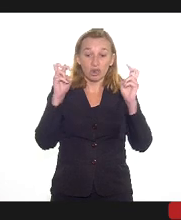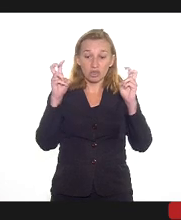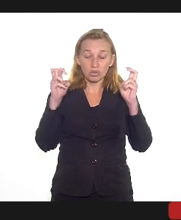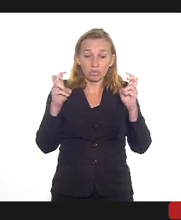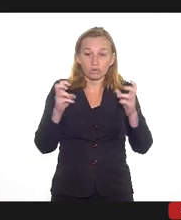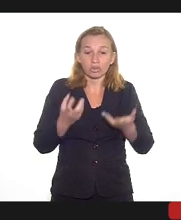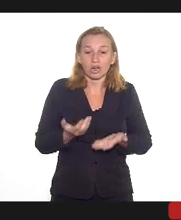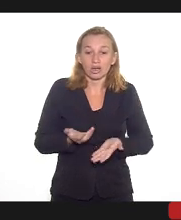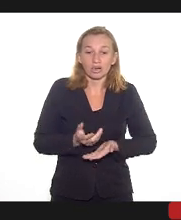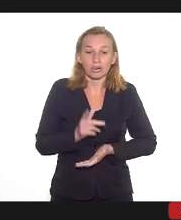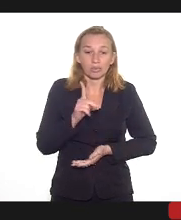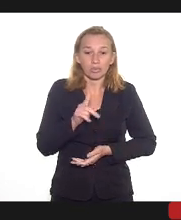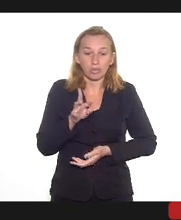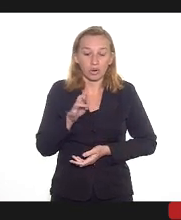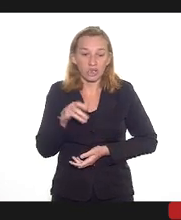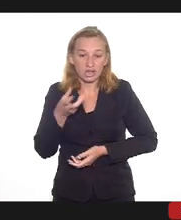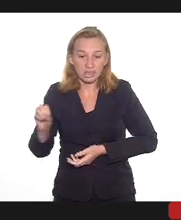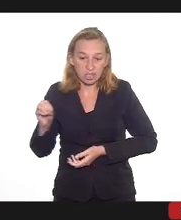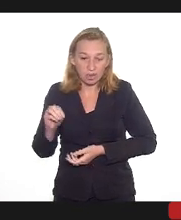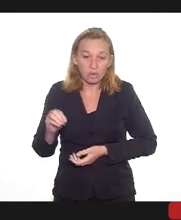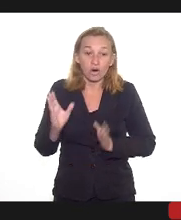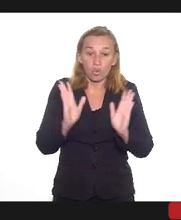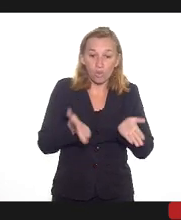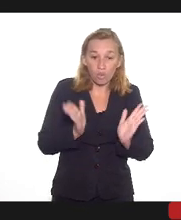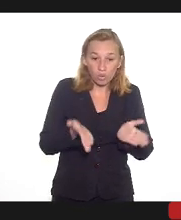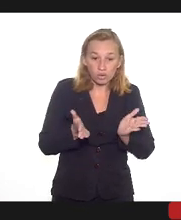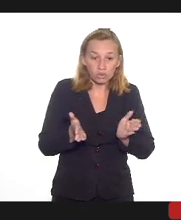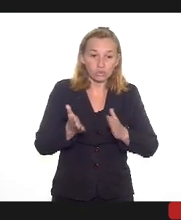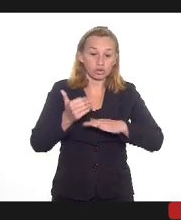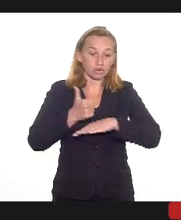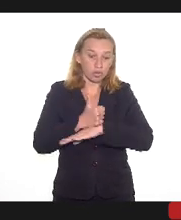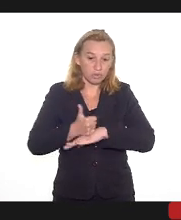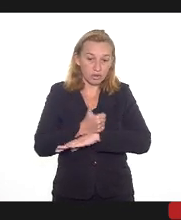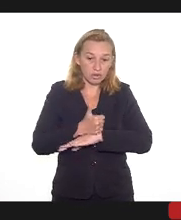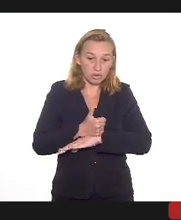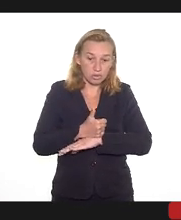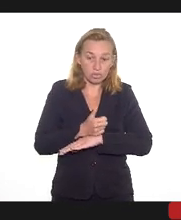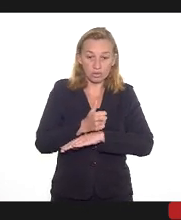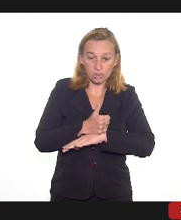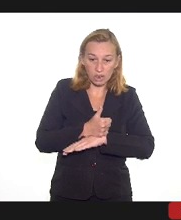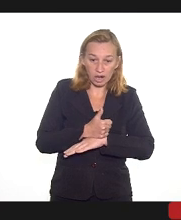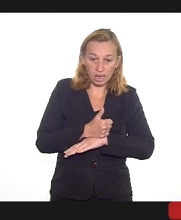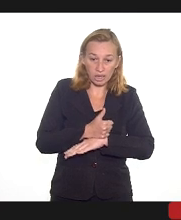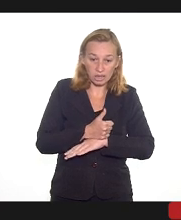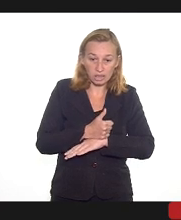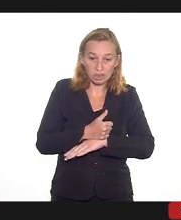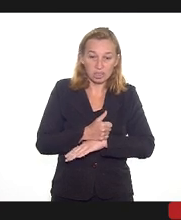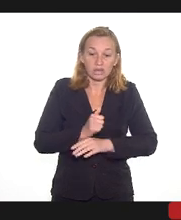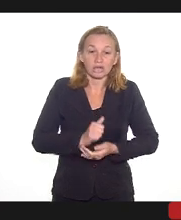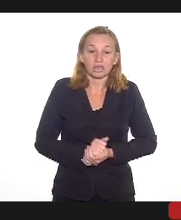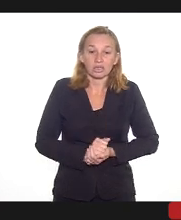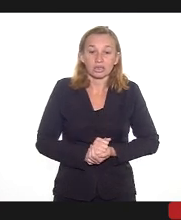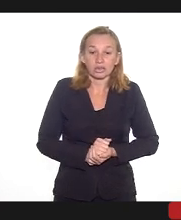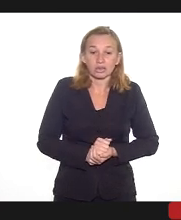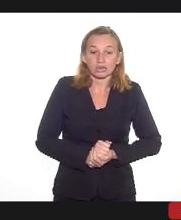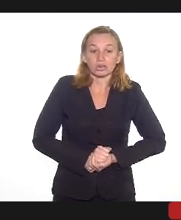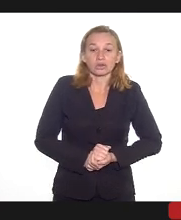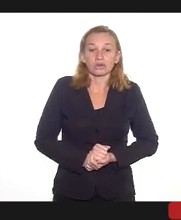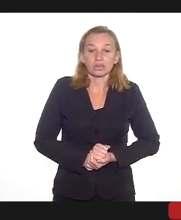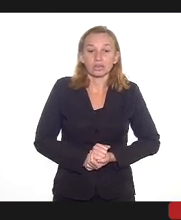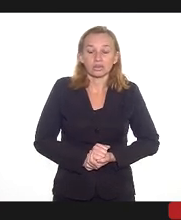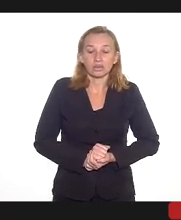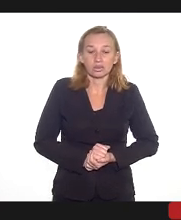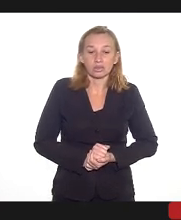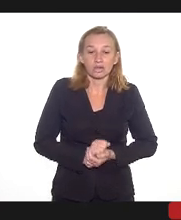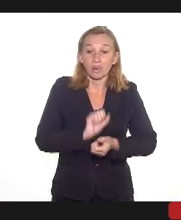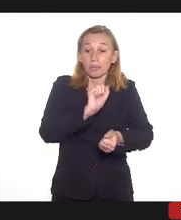da progressão. Hoje, os profissionais que, em alguns casos, estão com seus vencimentos, suas progressões,